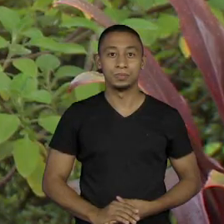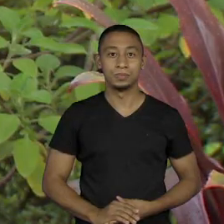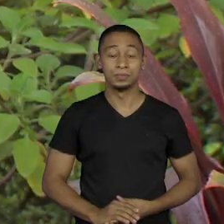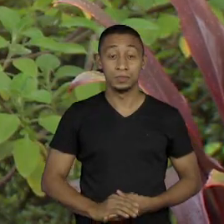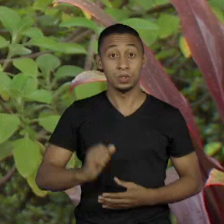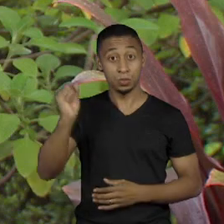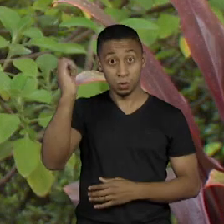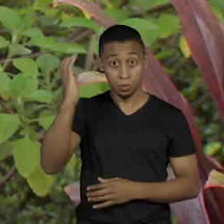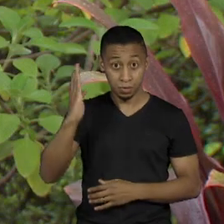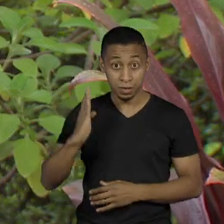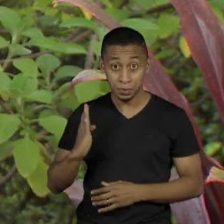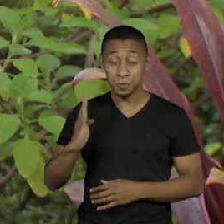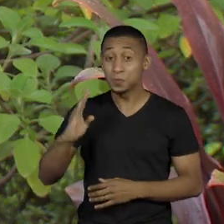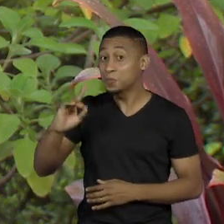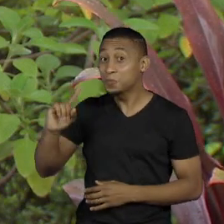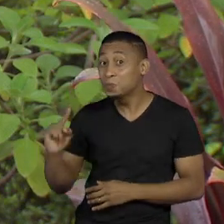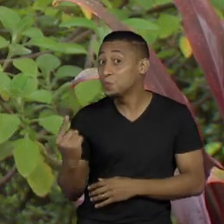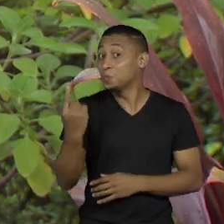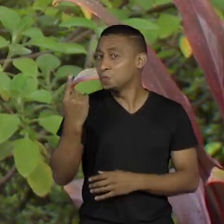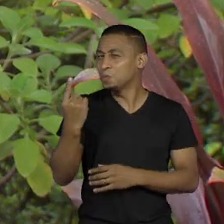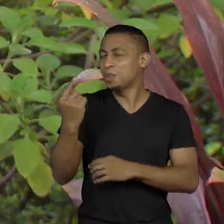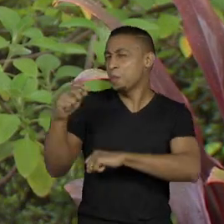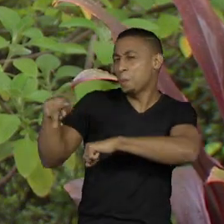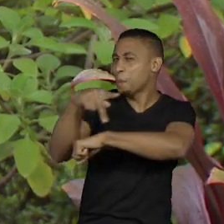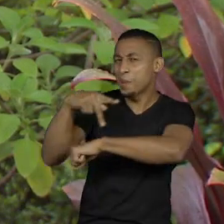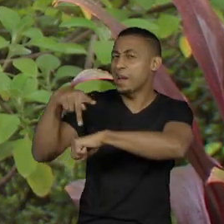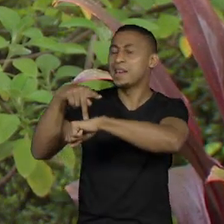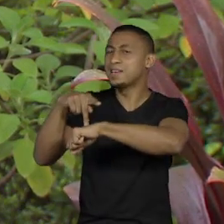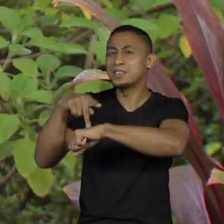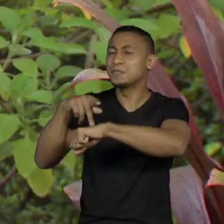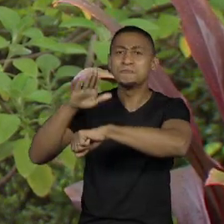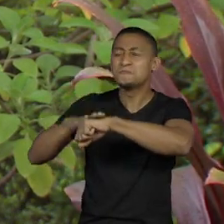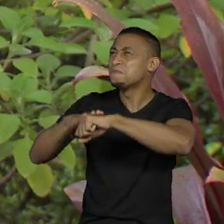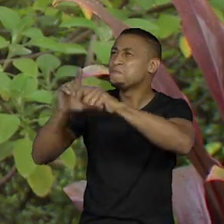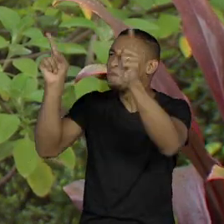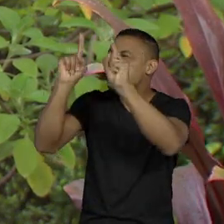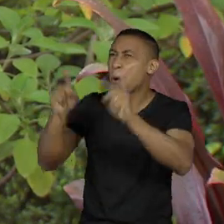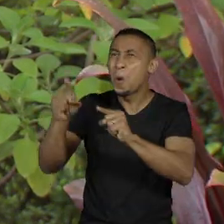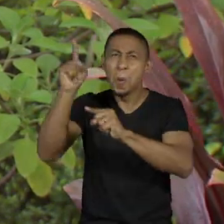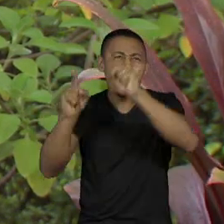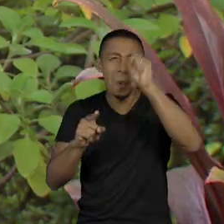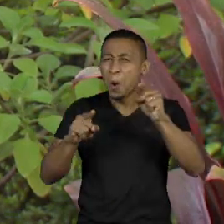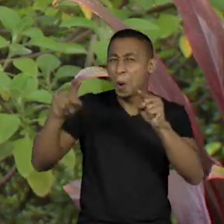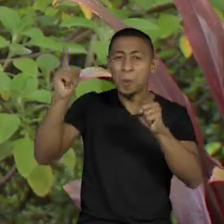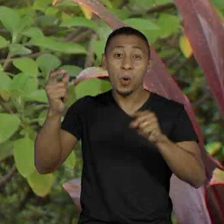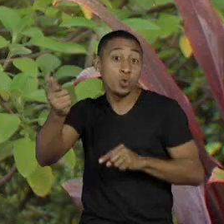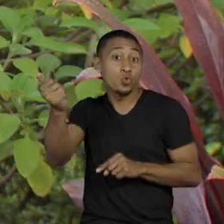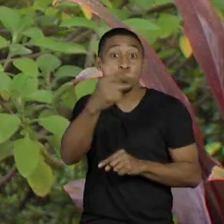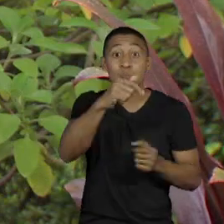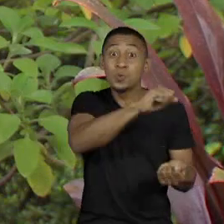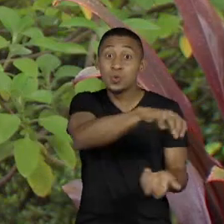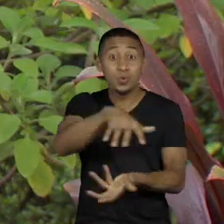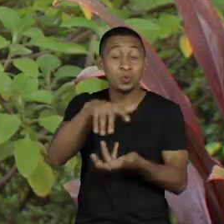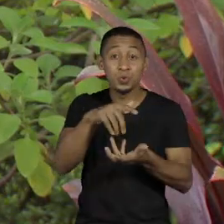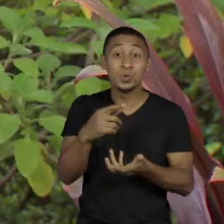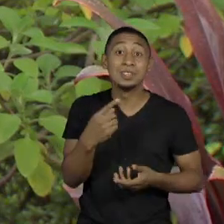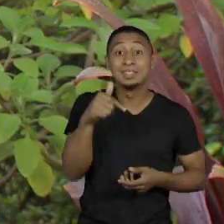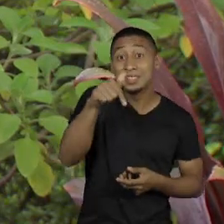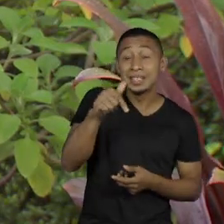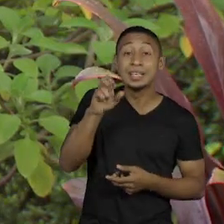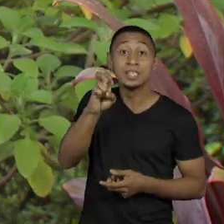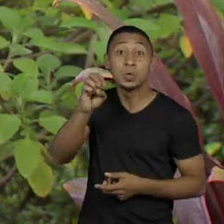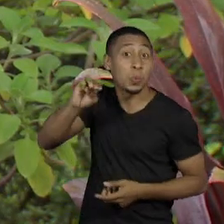O Brasil é um dos países com a maior incidência de raios do mundo, com mais de 75 milhões por